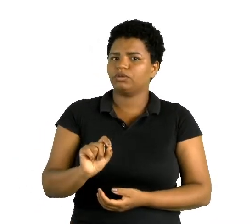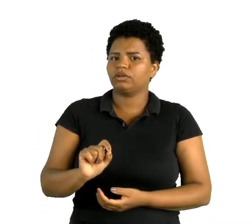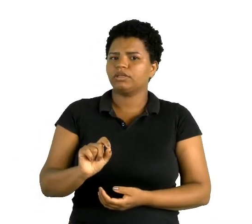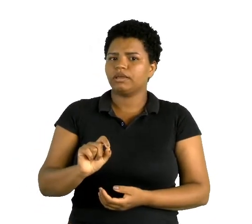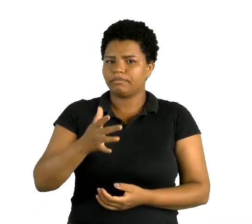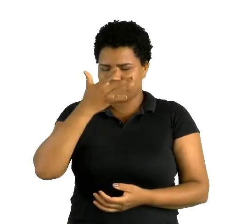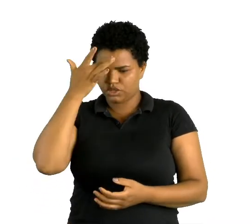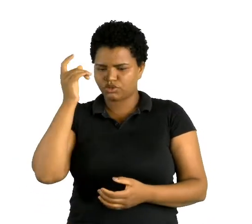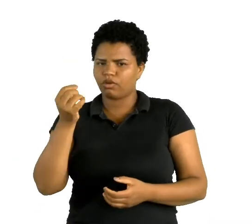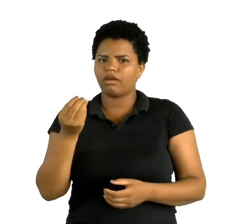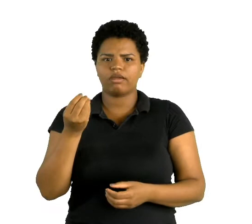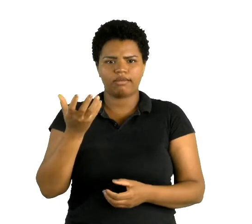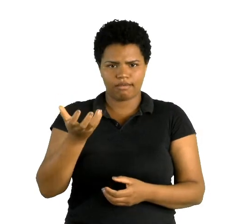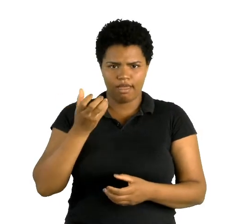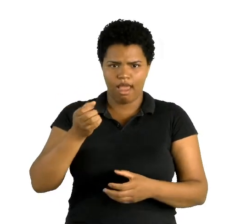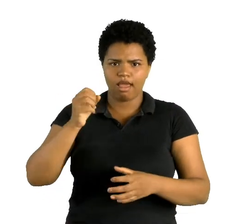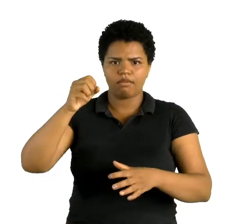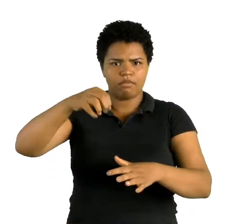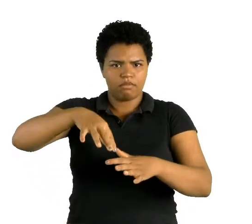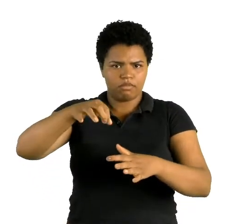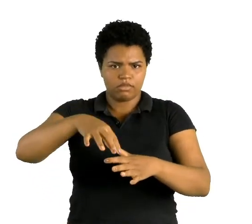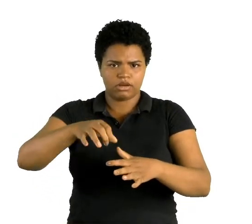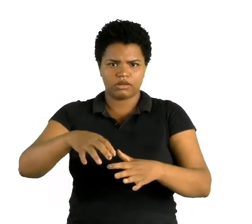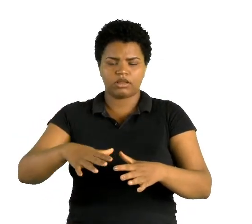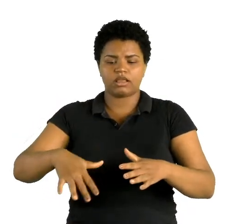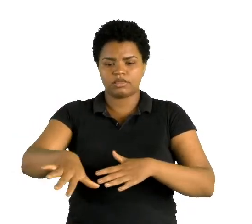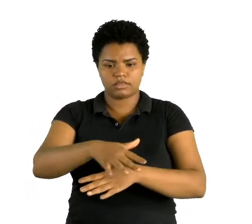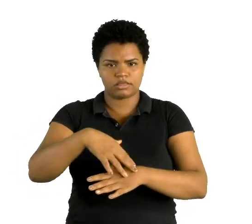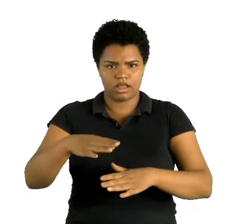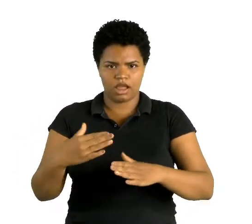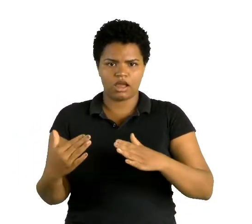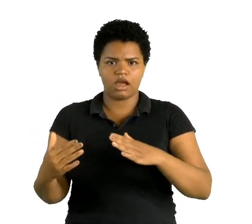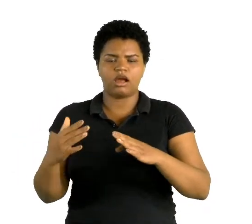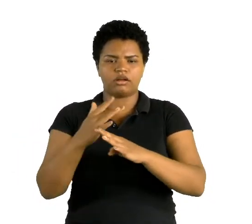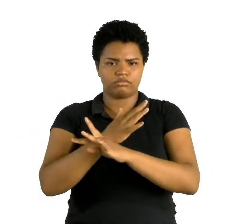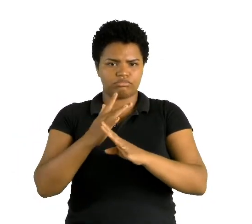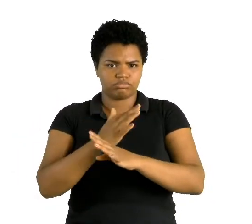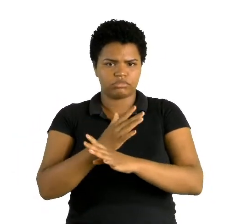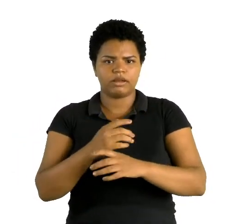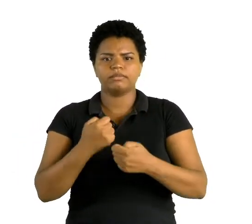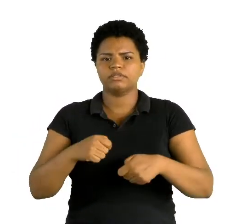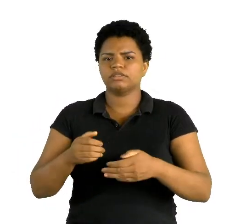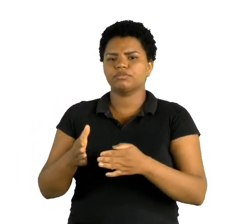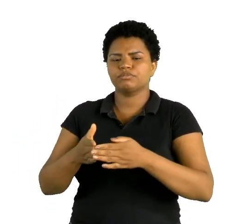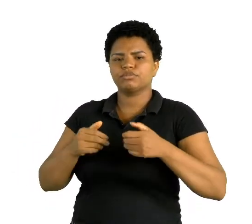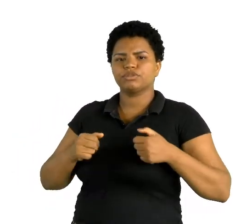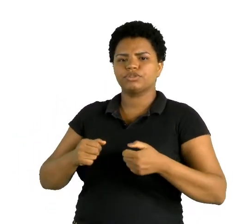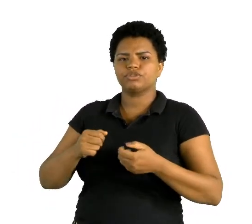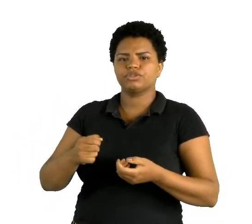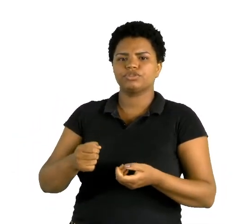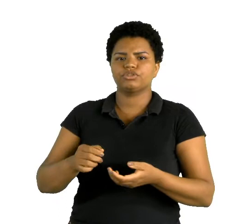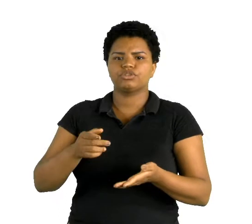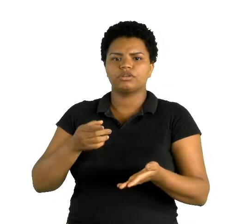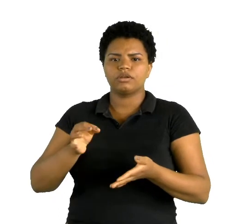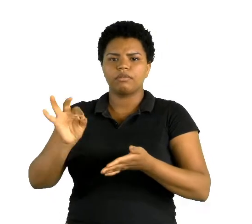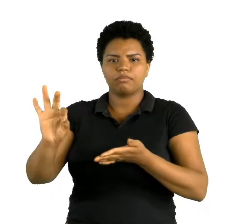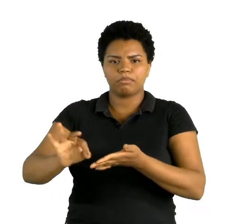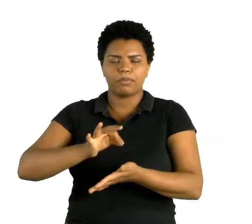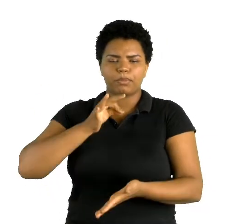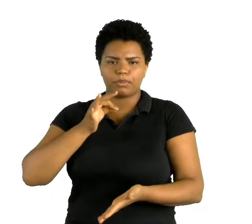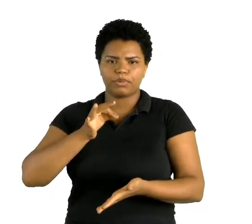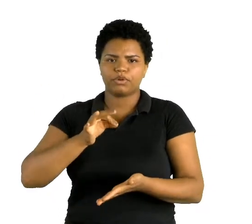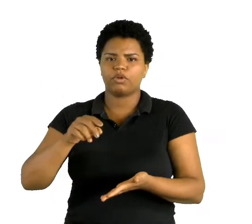pública precisa pedir autorização à nova CAP. As que não são específicas para o solo do